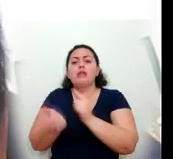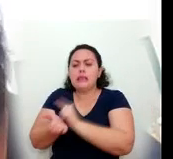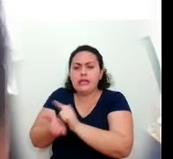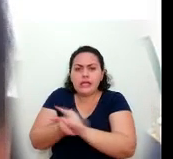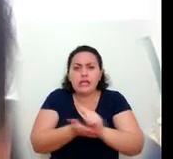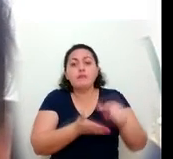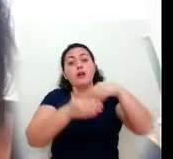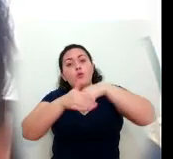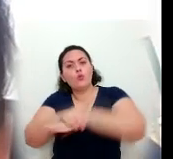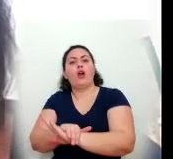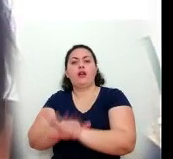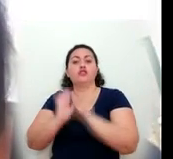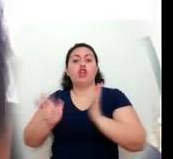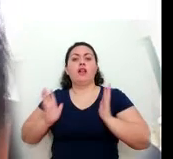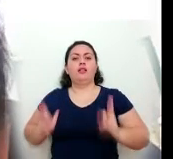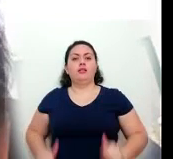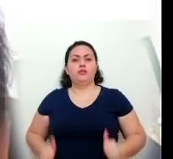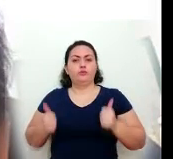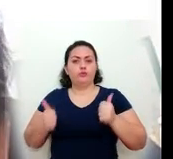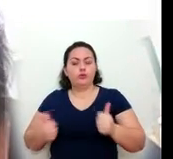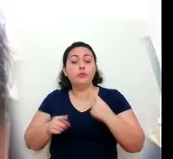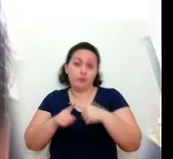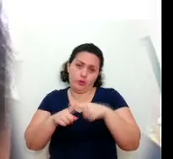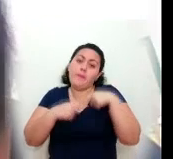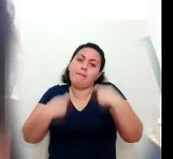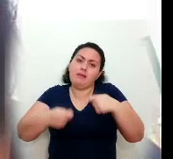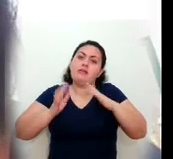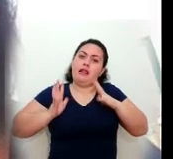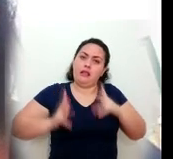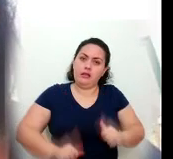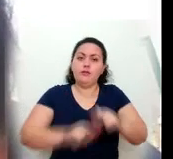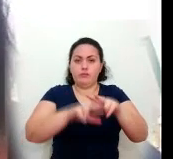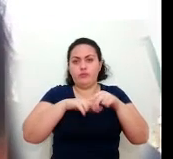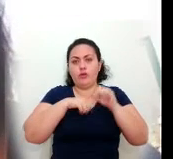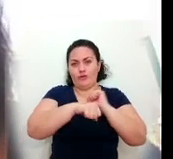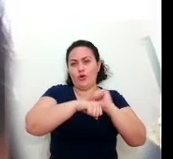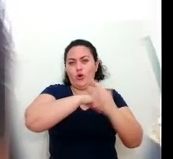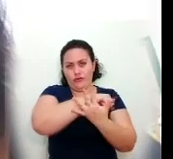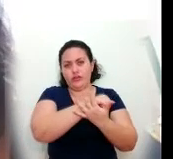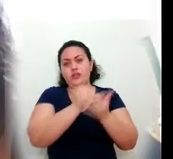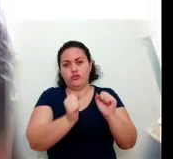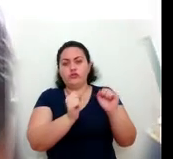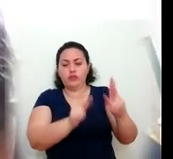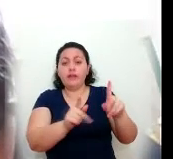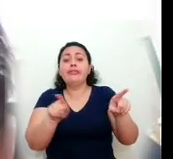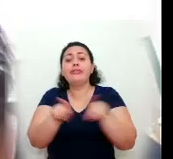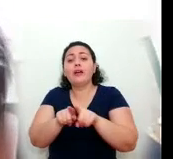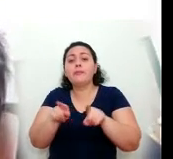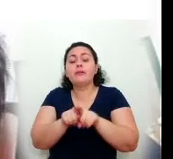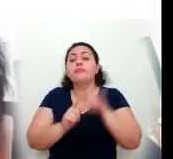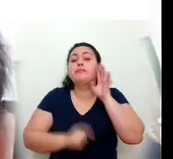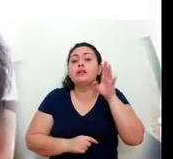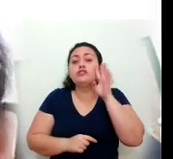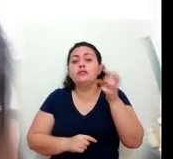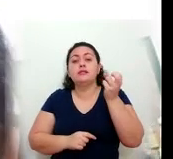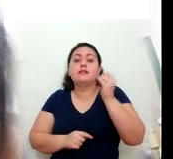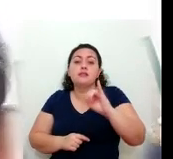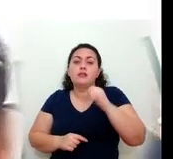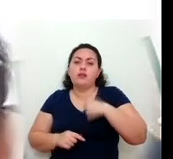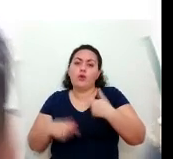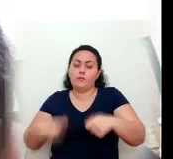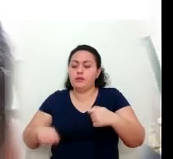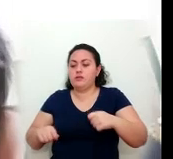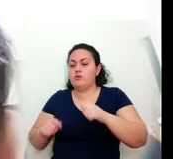higienizado. Porque também, além da questão da higiene necessária nesse momento por causa do vírus, se a gente vai ter que lavar,